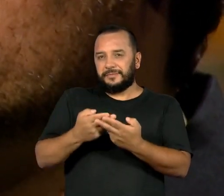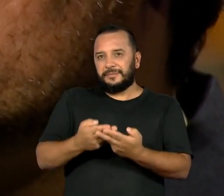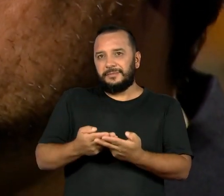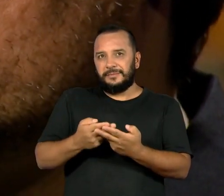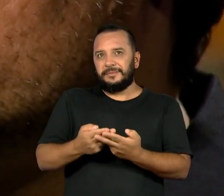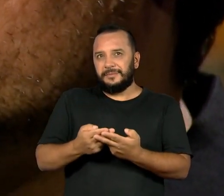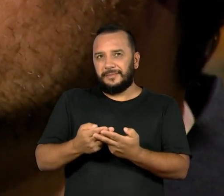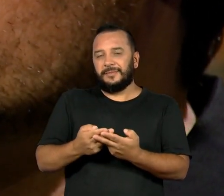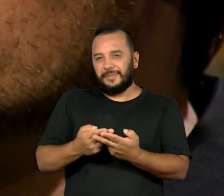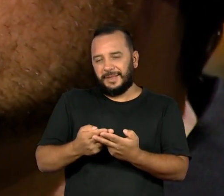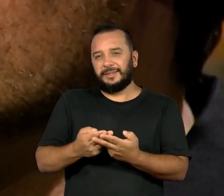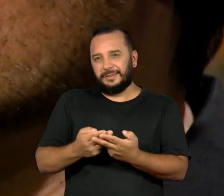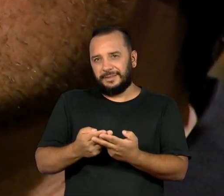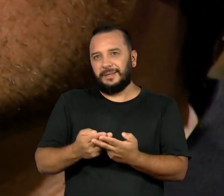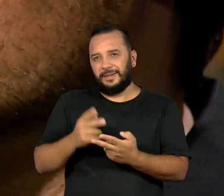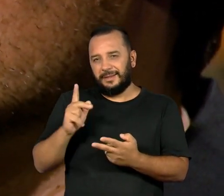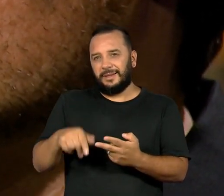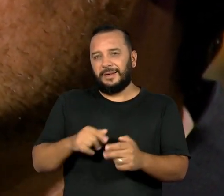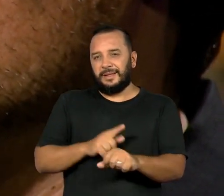cada um.